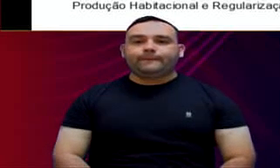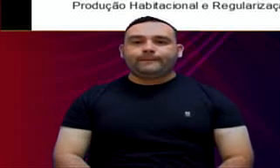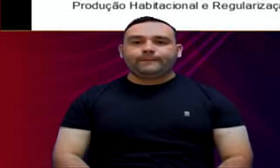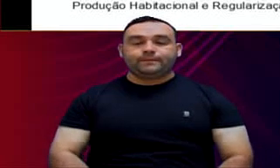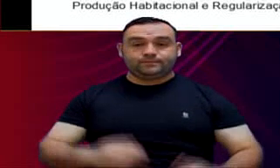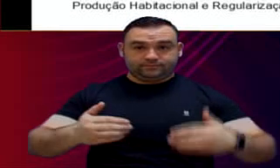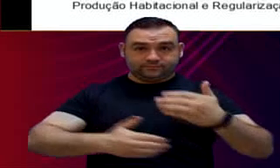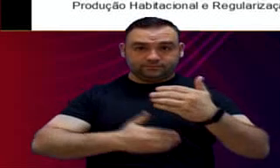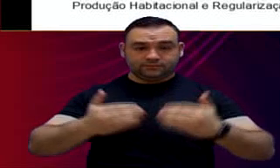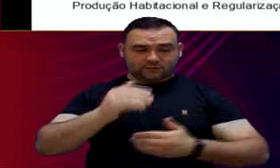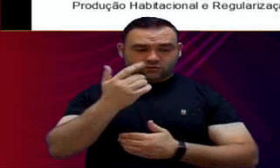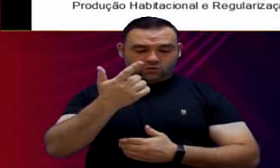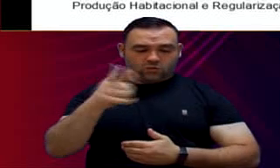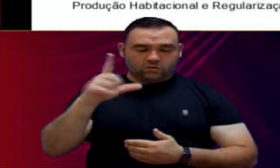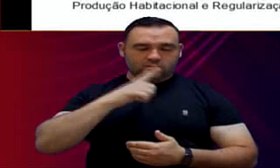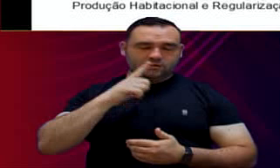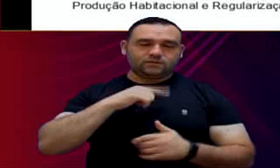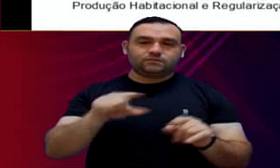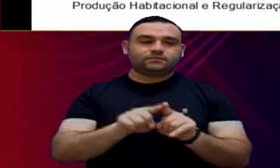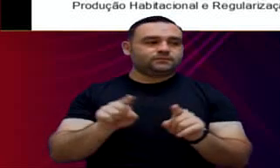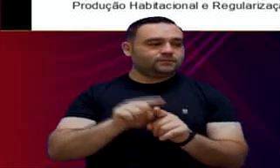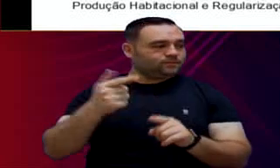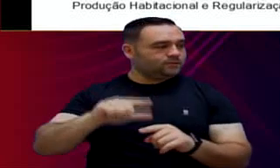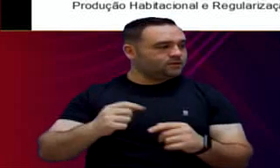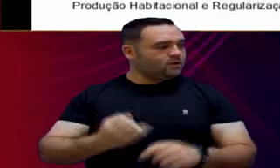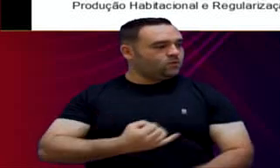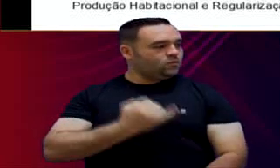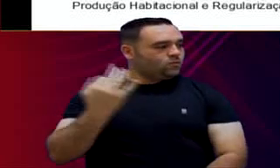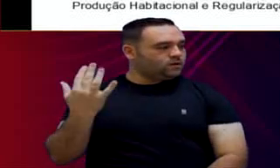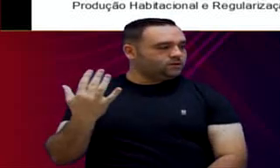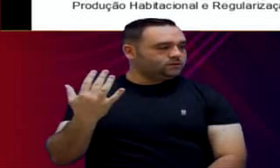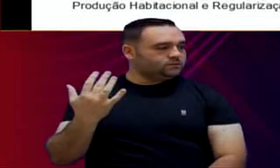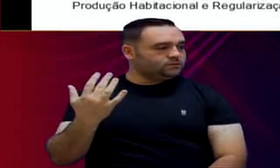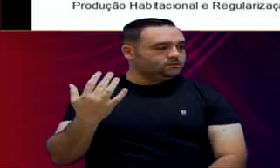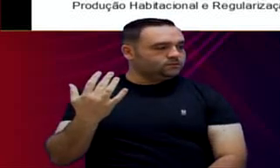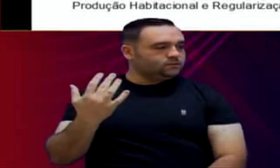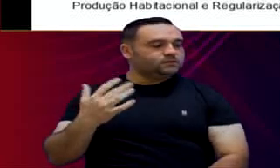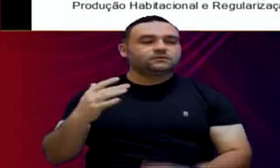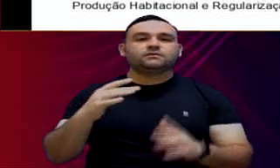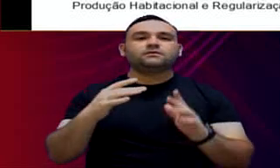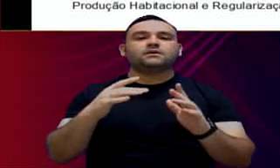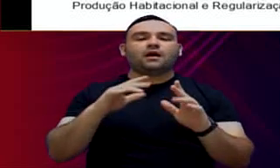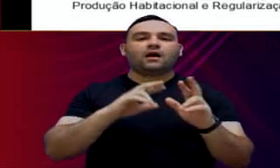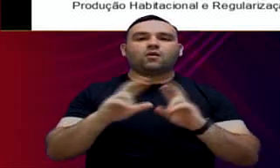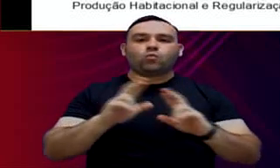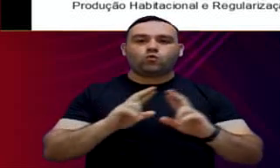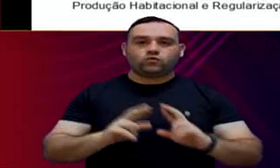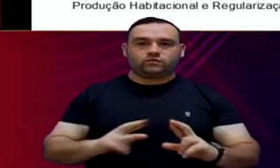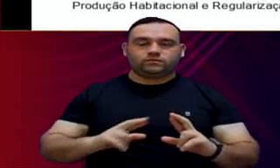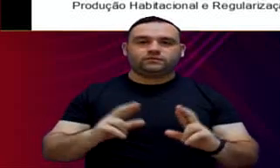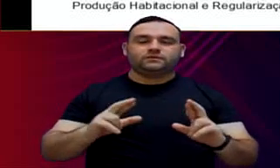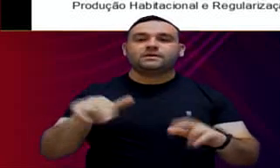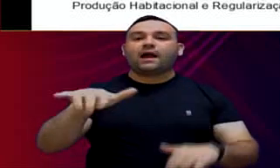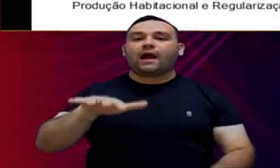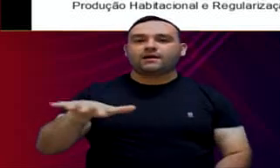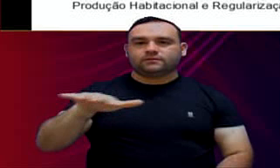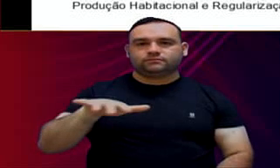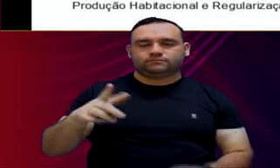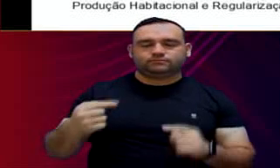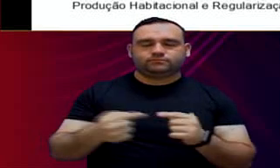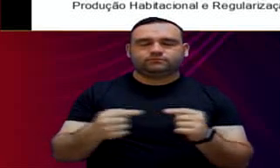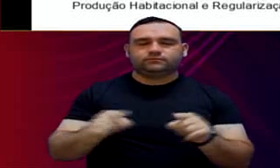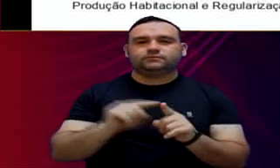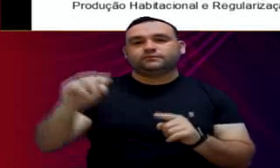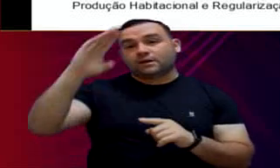aí na próxima slide aqui é nós temos aqui a quantidade né de formulários para cada área né